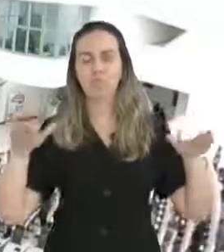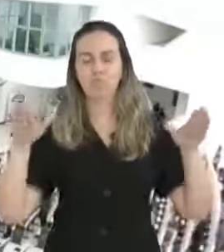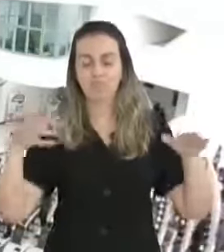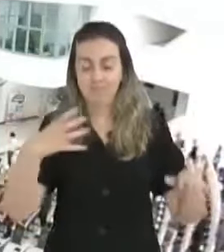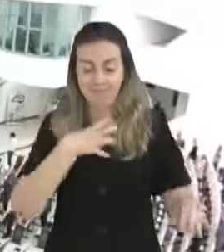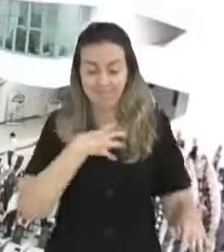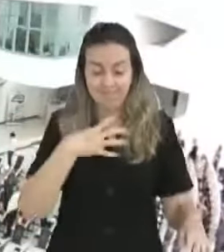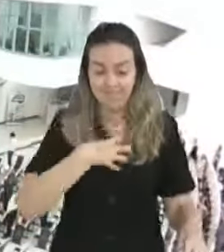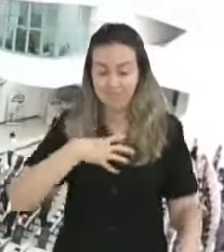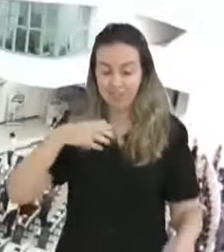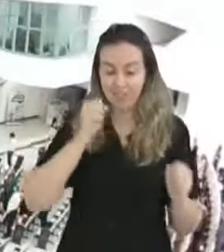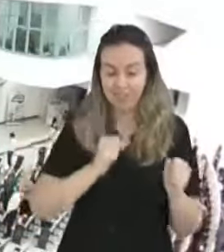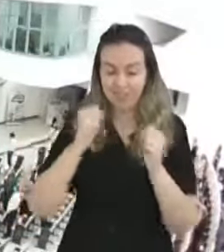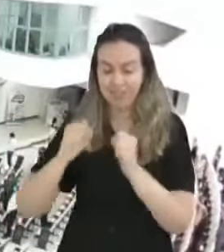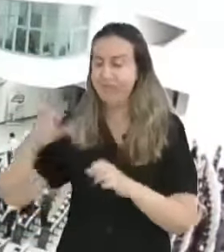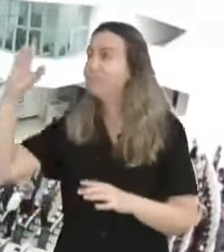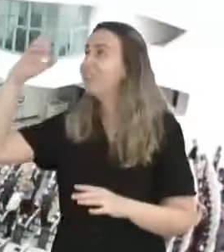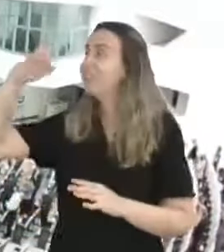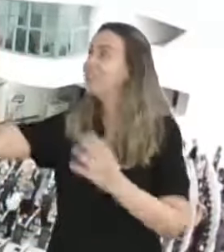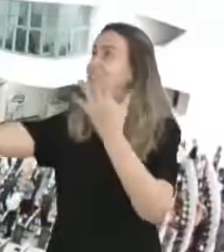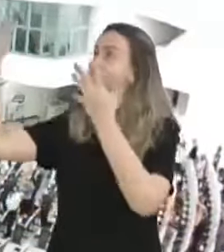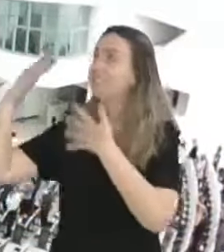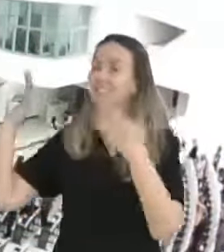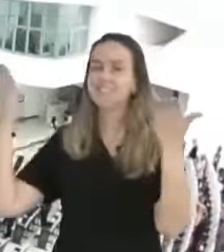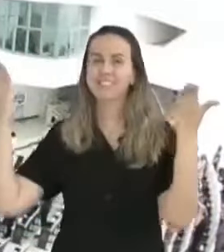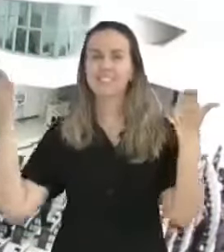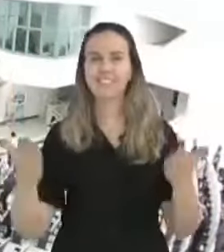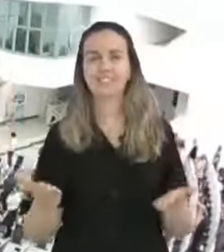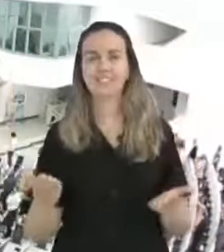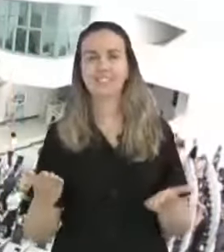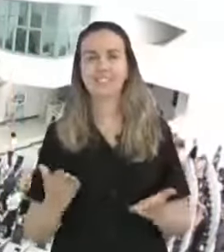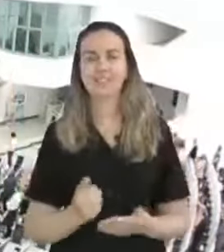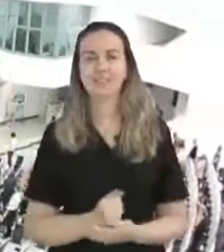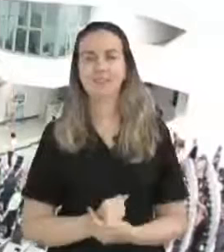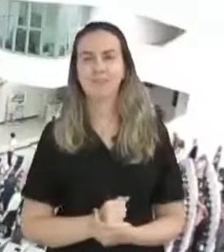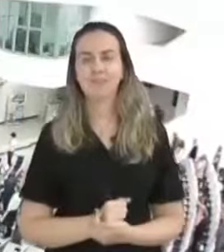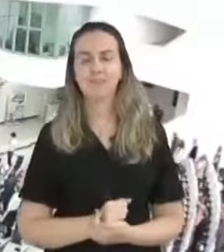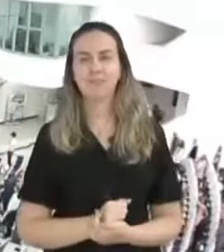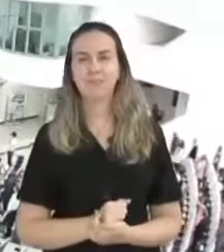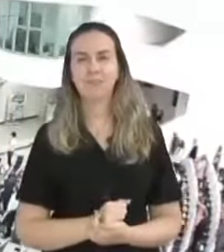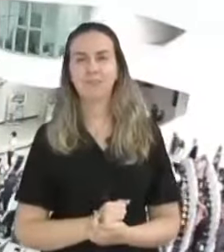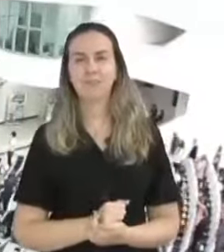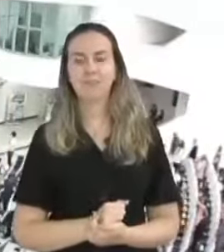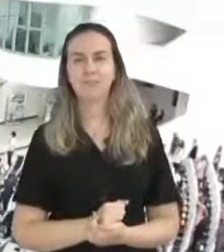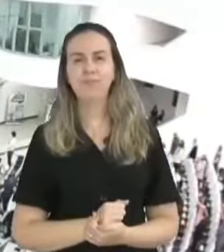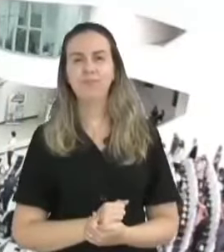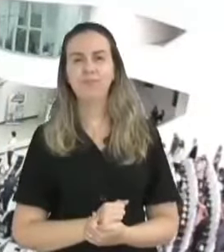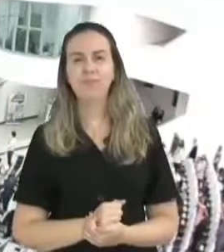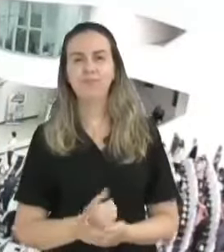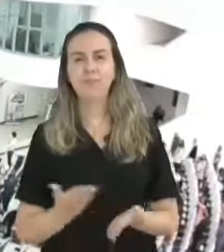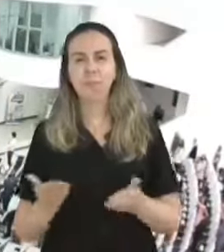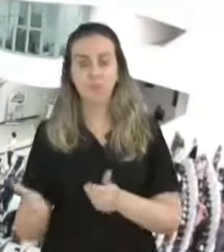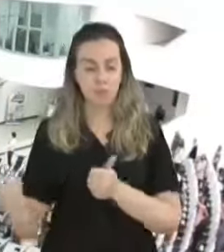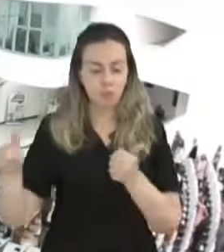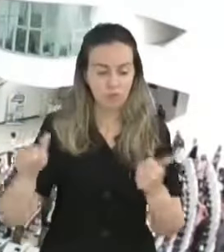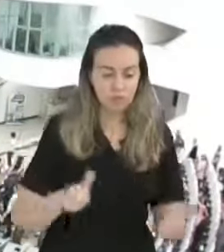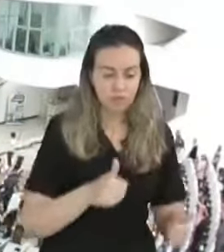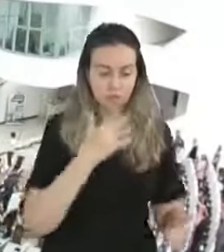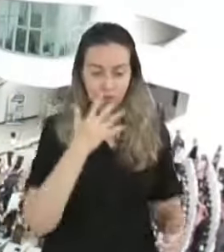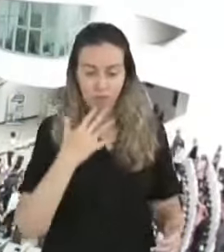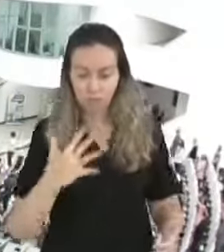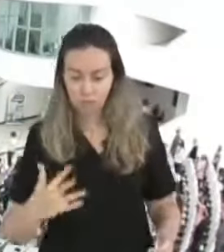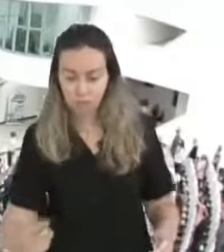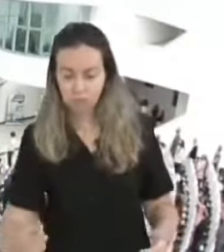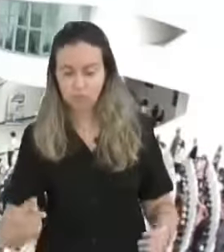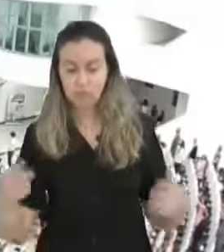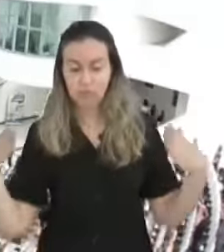Santo, abre a boca e fale novas línguas agora. Crente que não é batizado com o Espírito Santo, abre